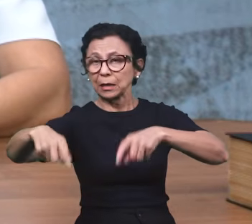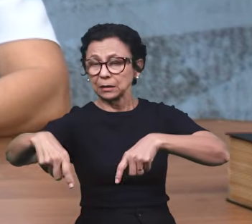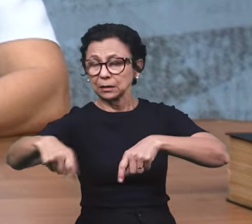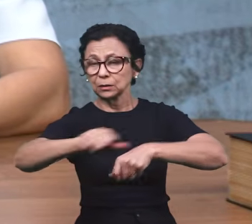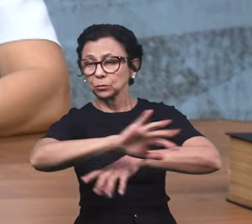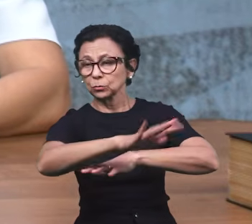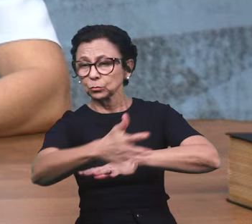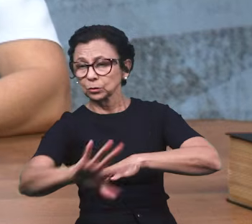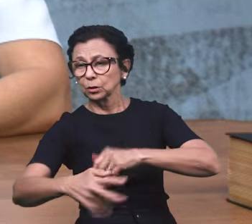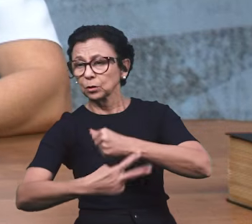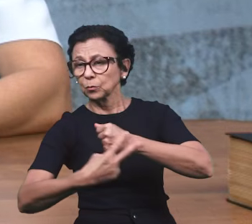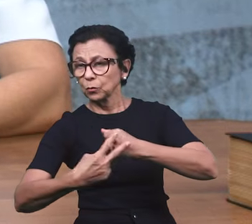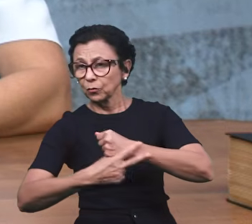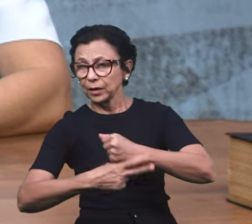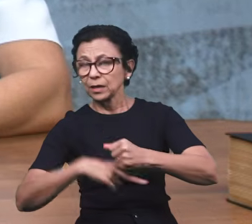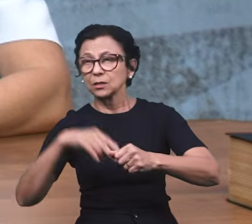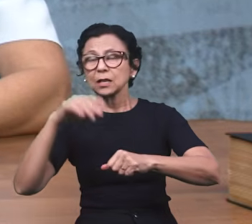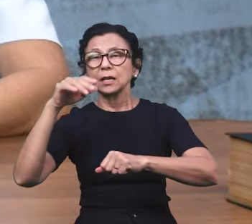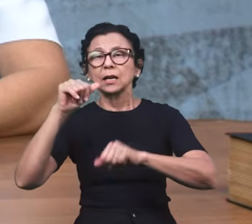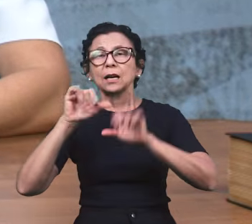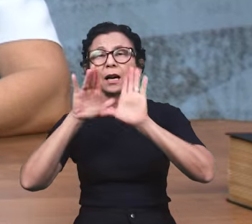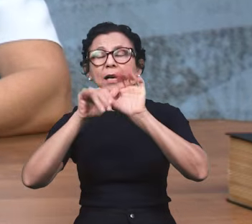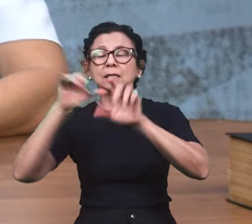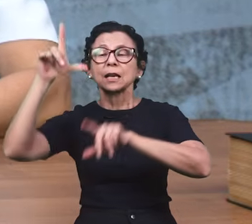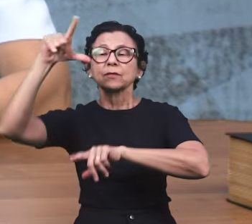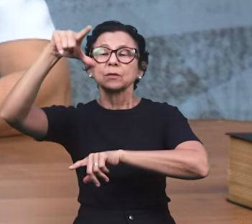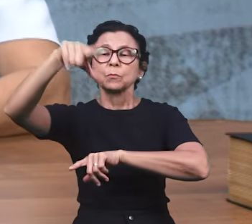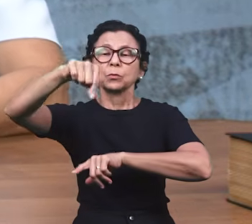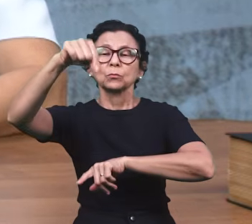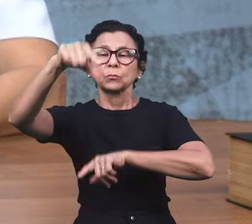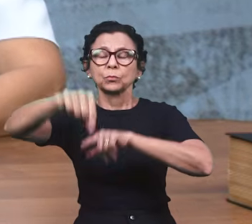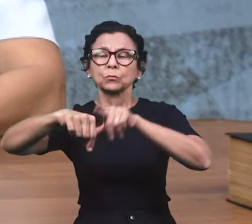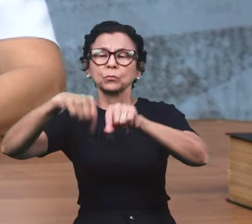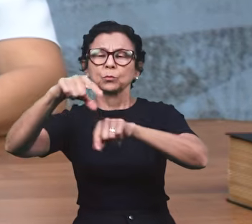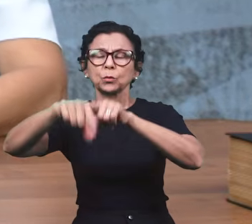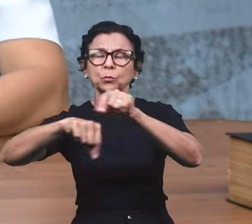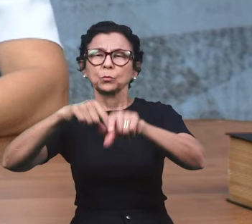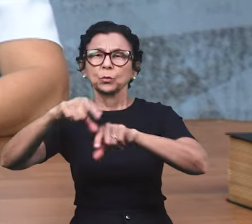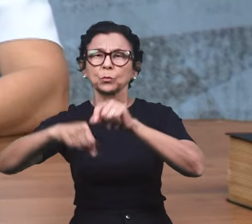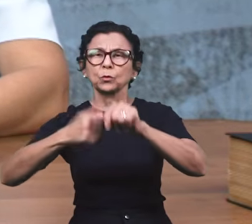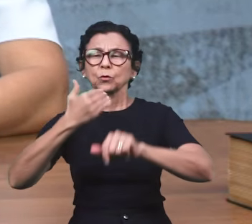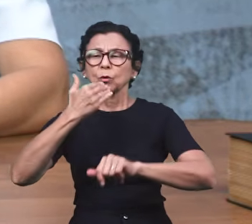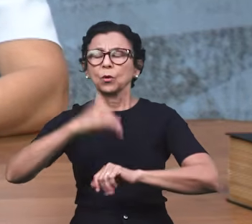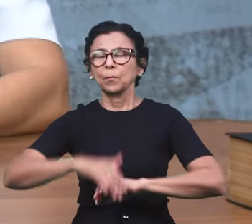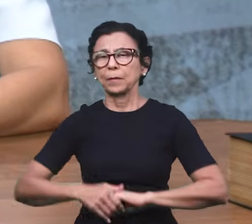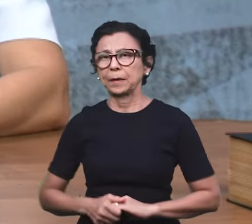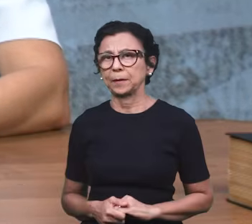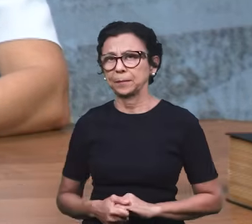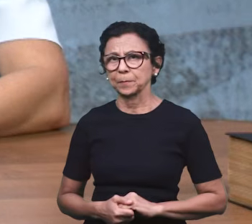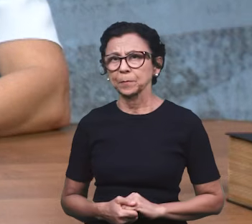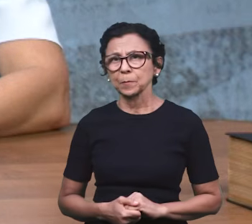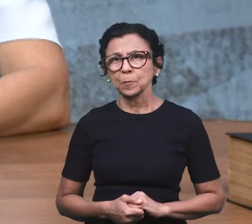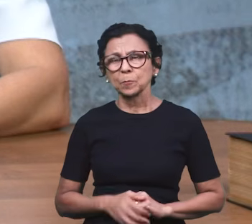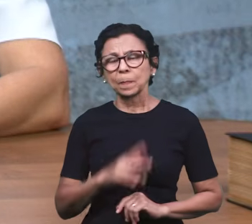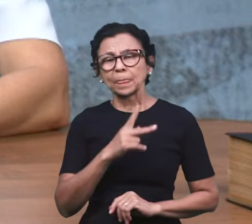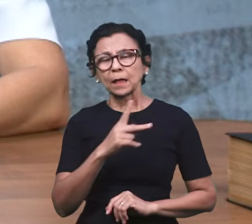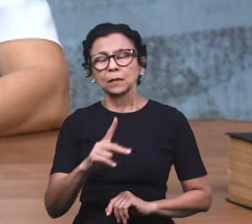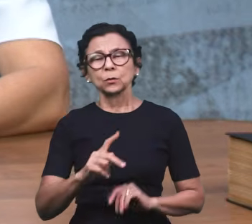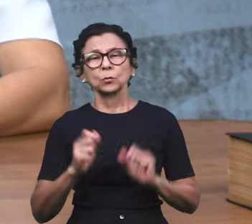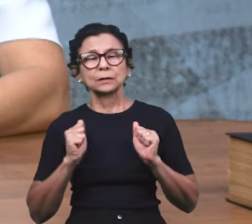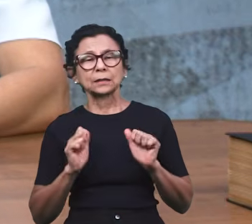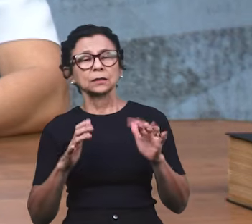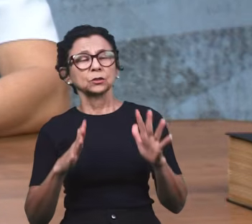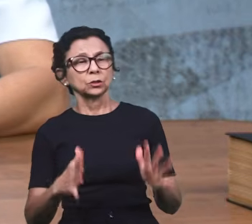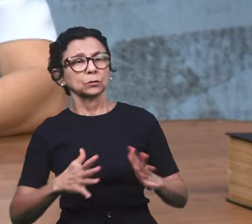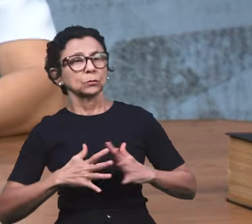de Baasa e ao que fez e ao seu poder, porventura não está escrito no livro